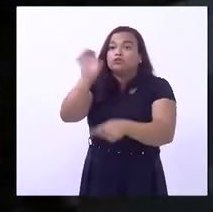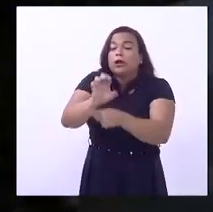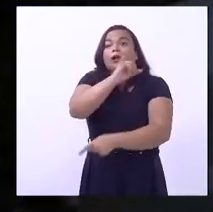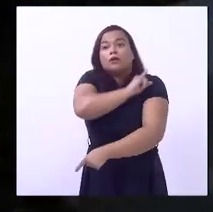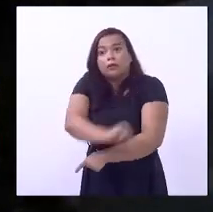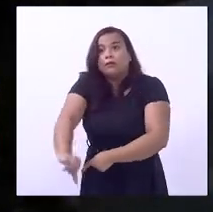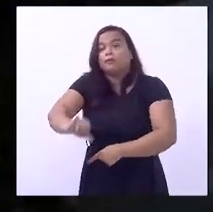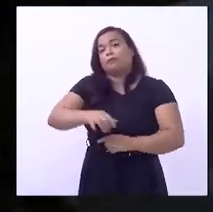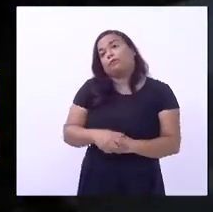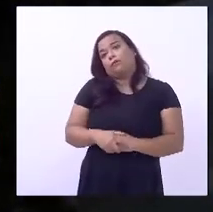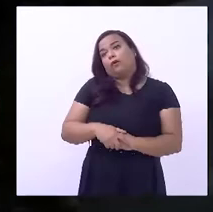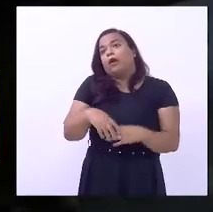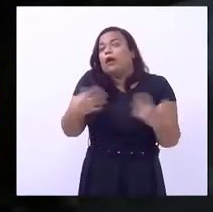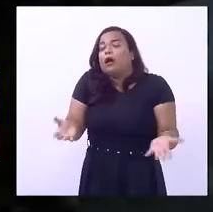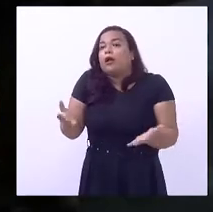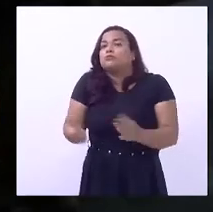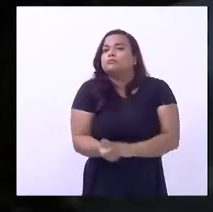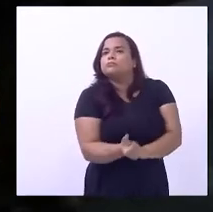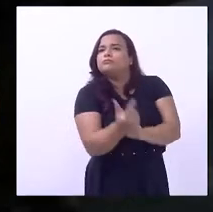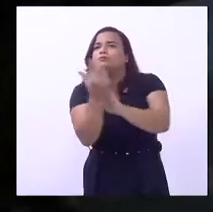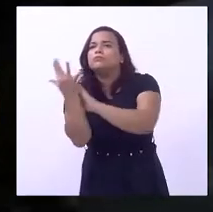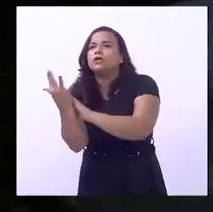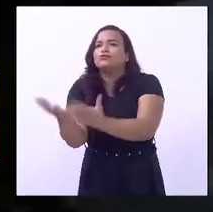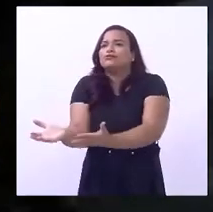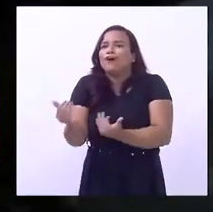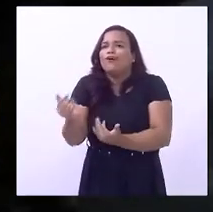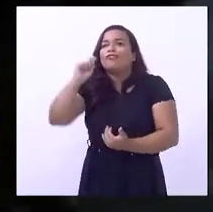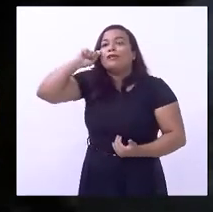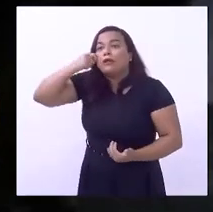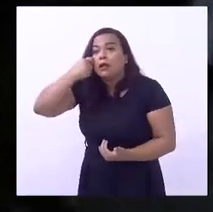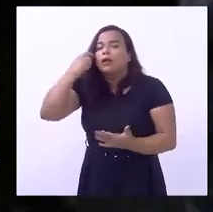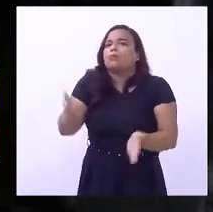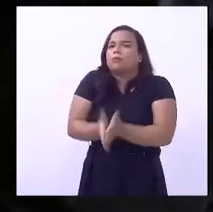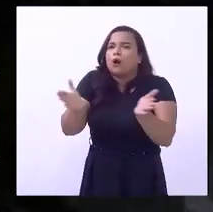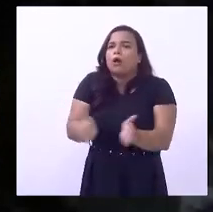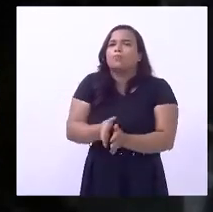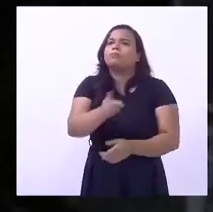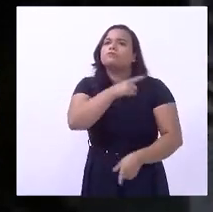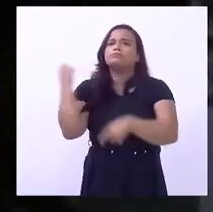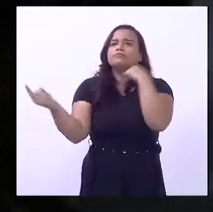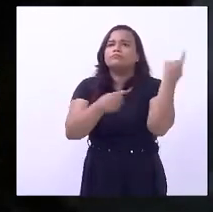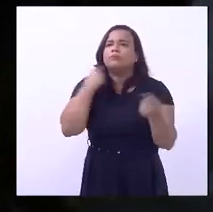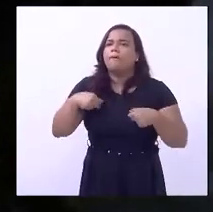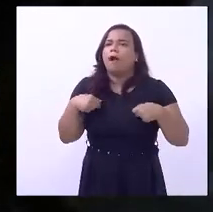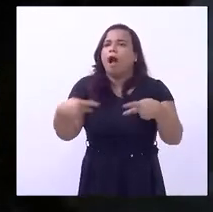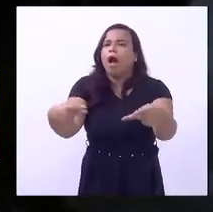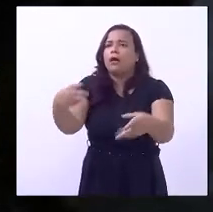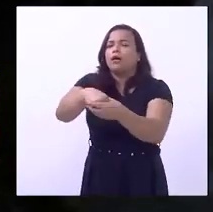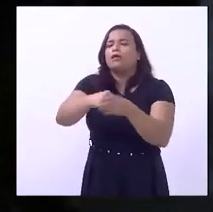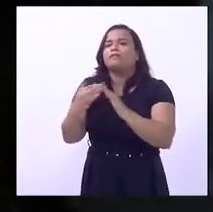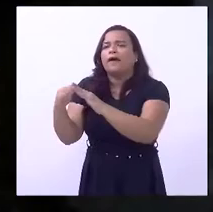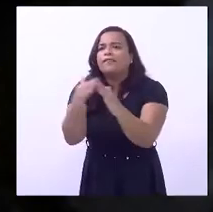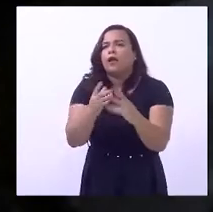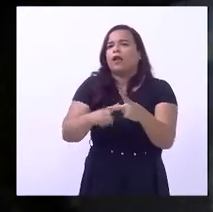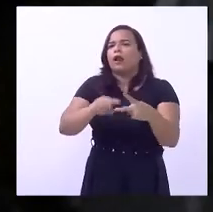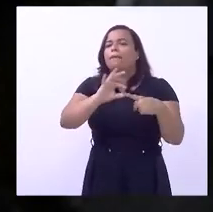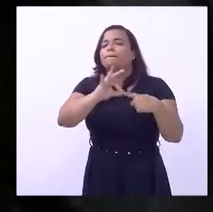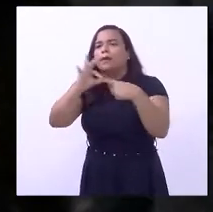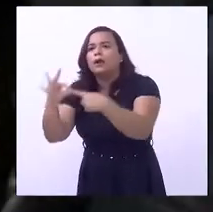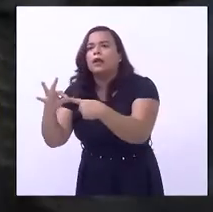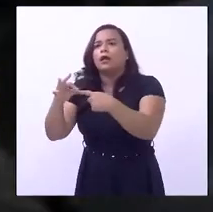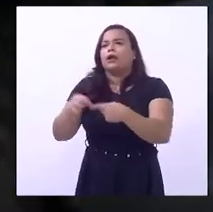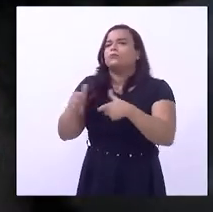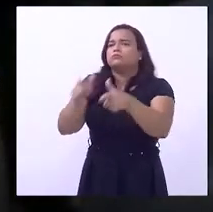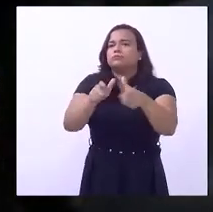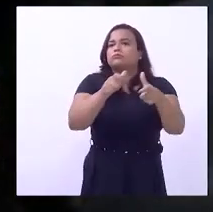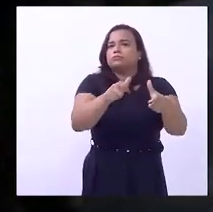o número de jovens, negros e pobres que são assassinados nas favelas, nas periferias, nos territórios